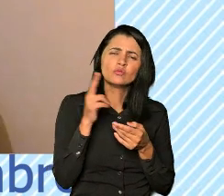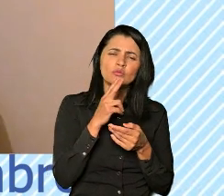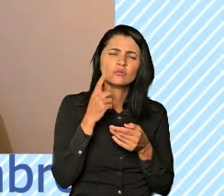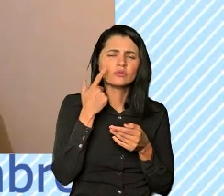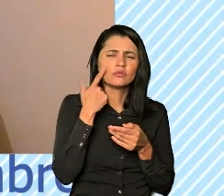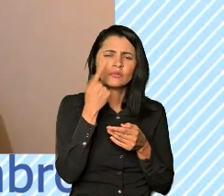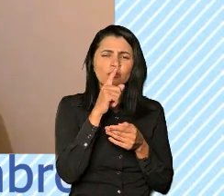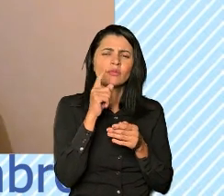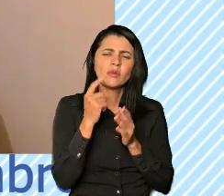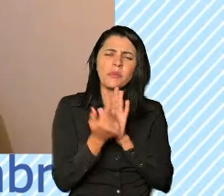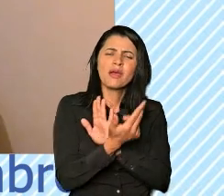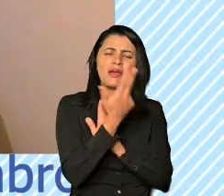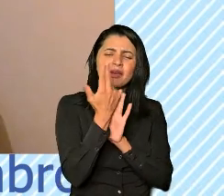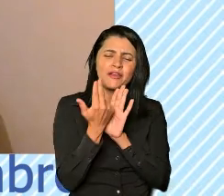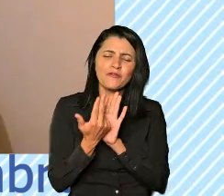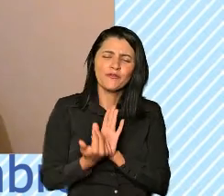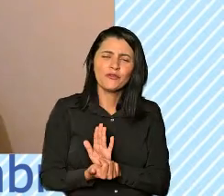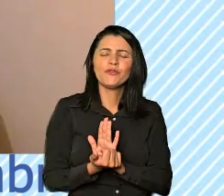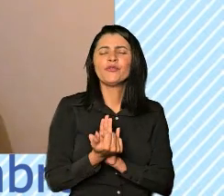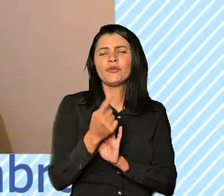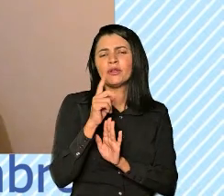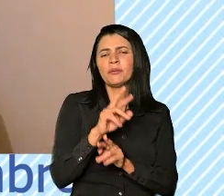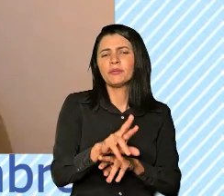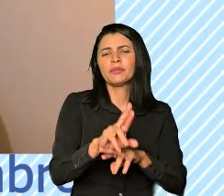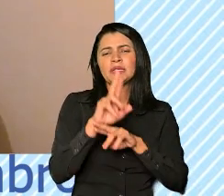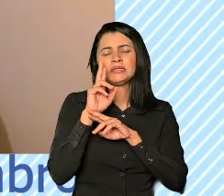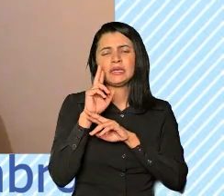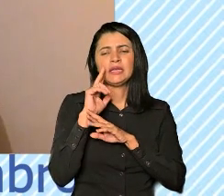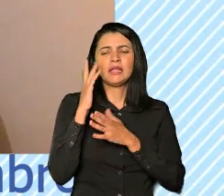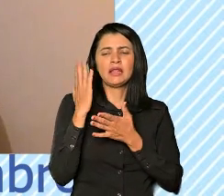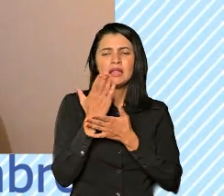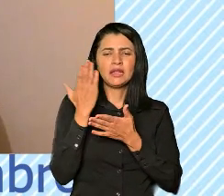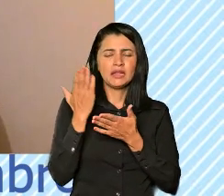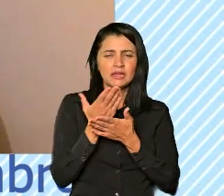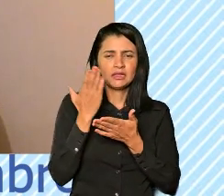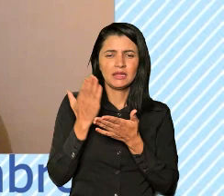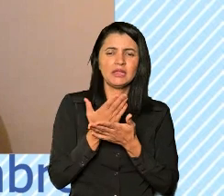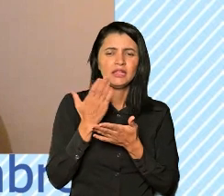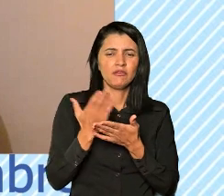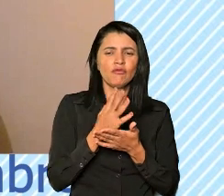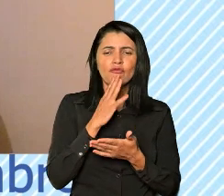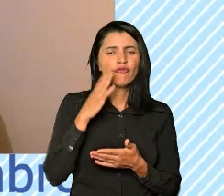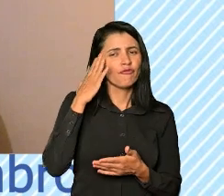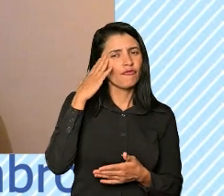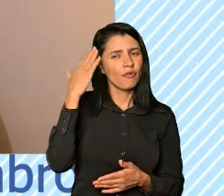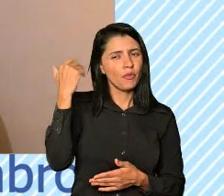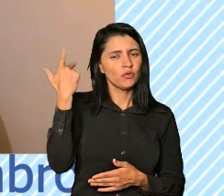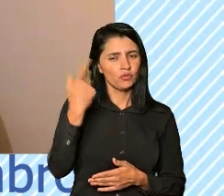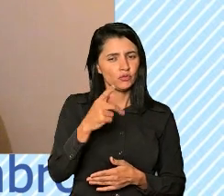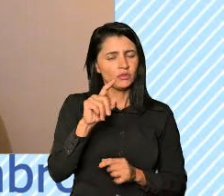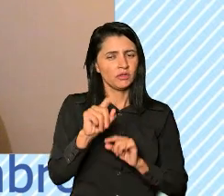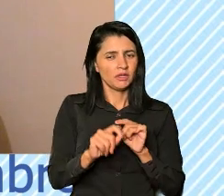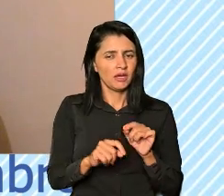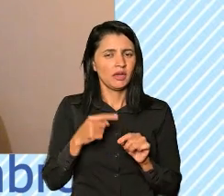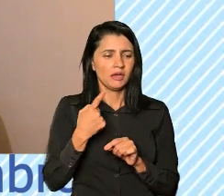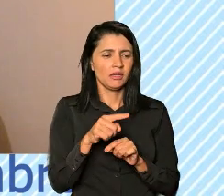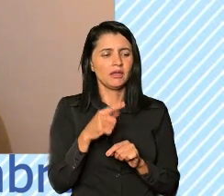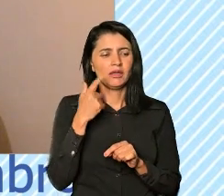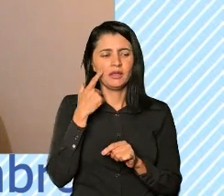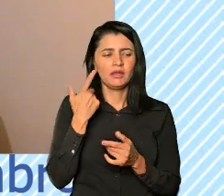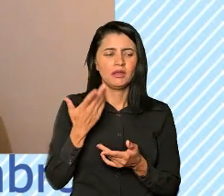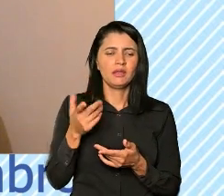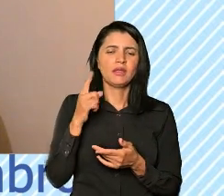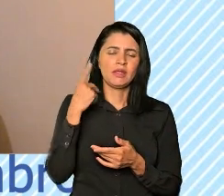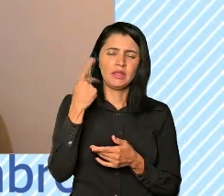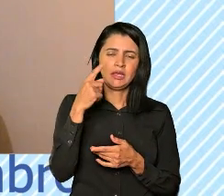são umas gravuras, na verdade, que representam um livro muito conhecido aqui da região, se chama Promessa Esposa, aqui